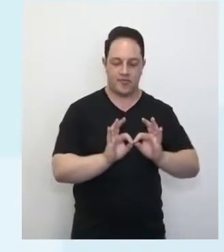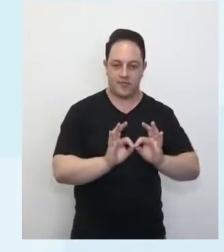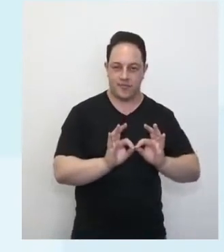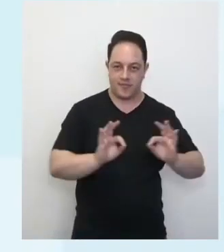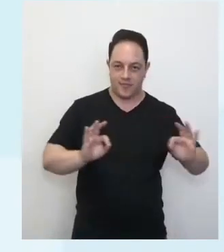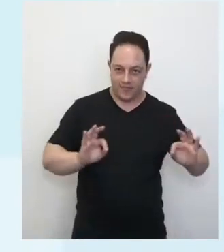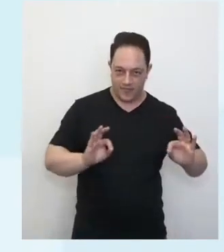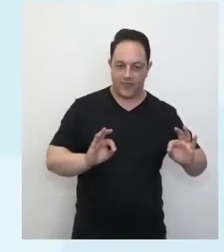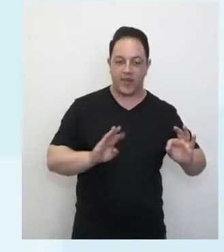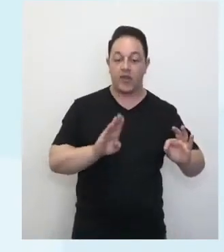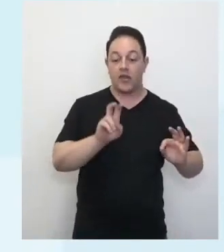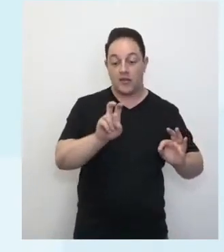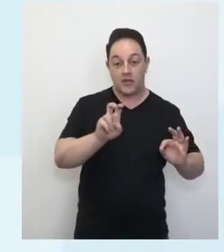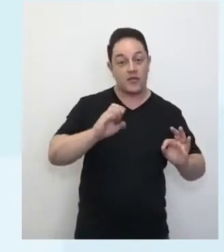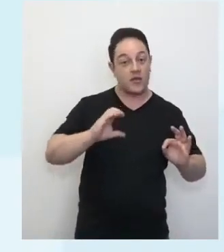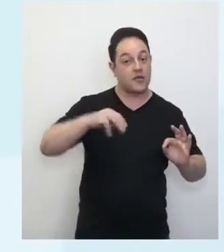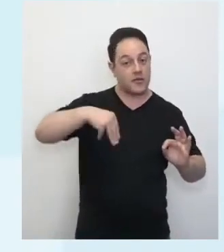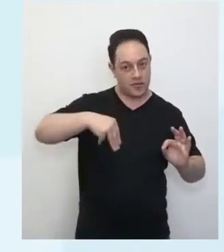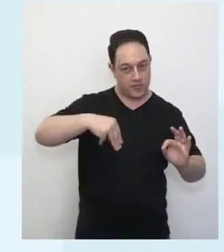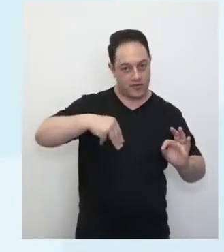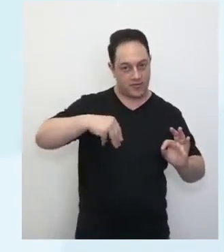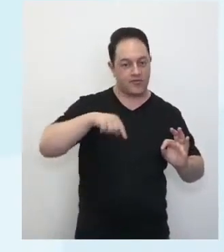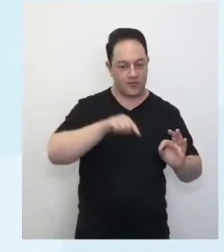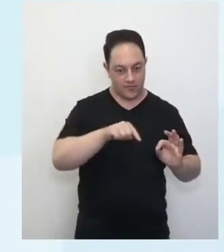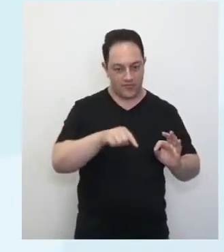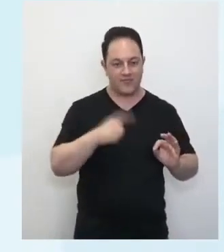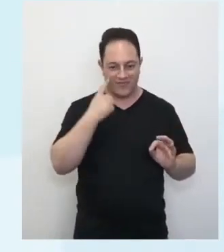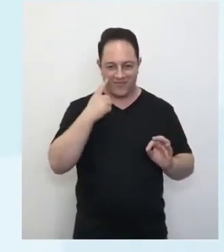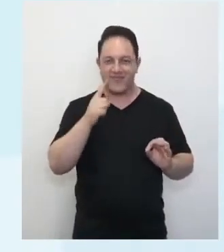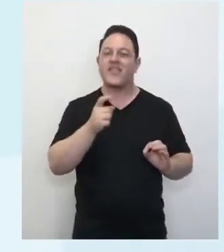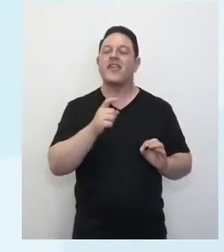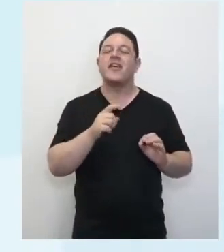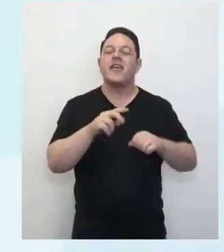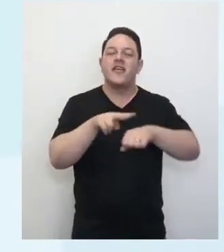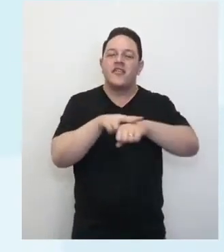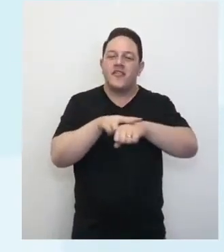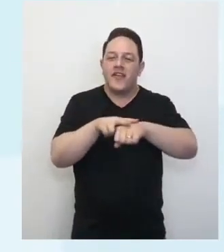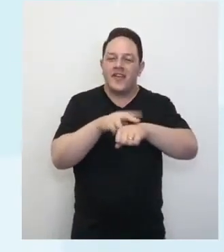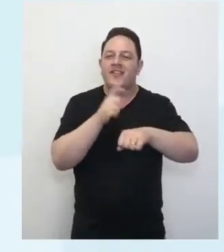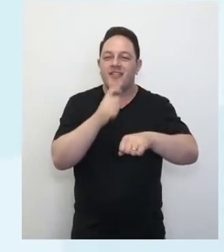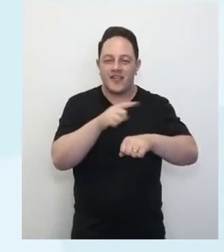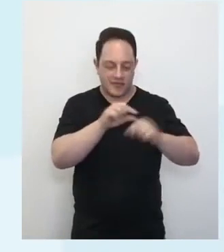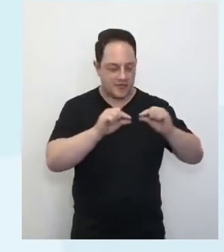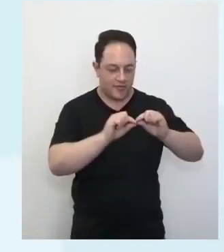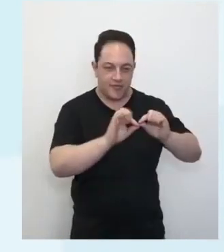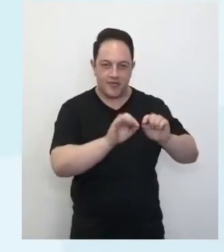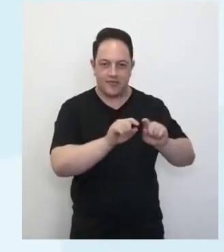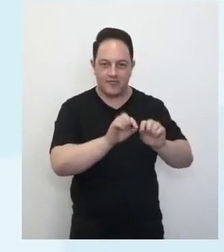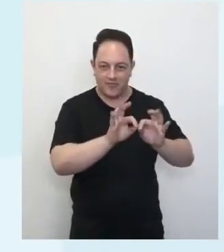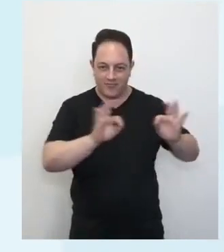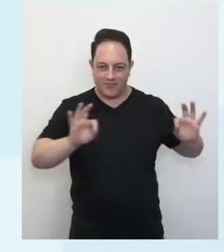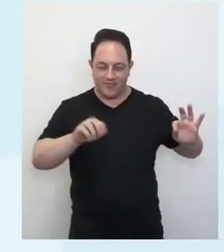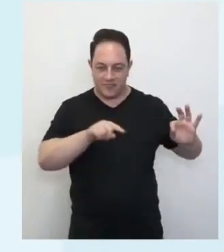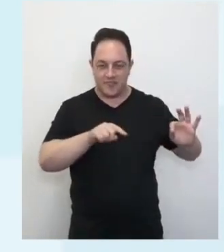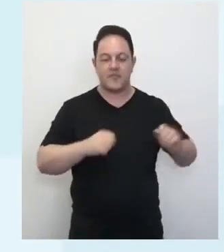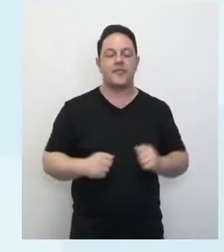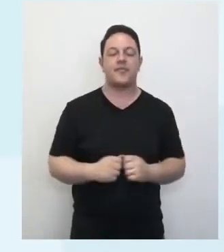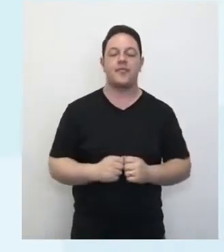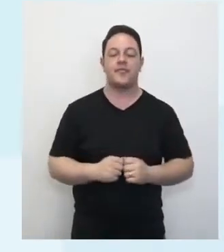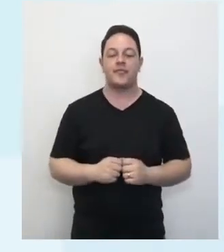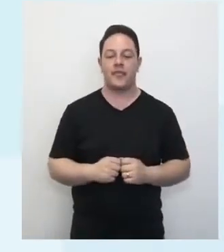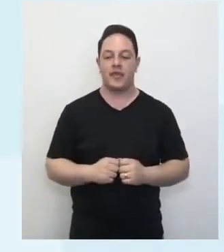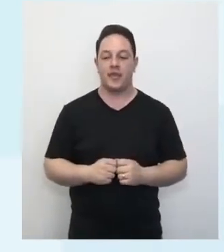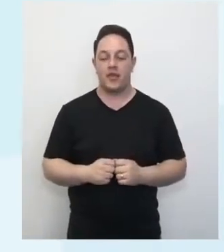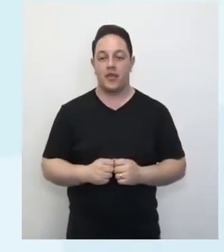base cinco centímetros que é essa setinha em verde foi feita